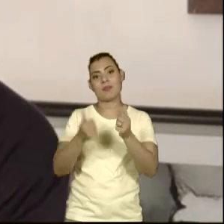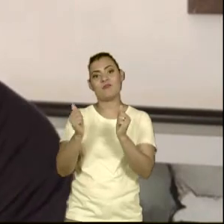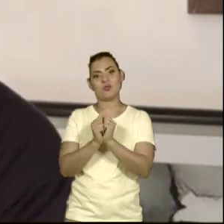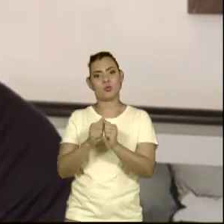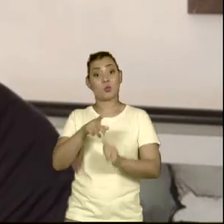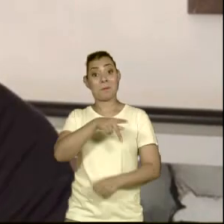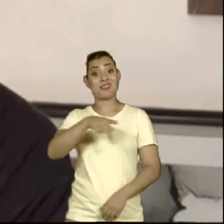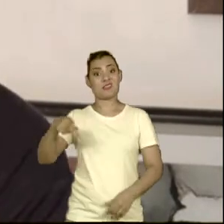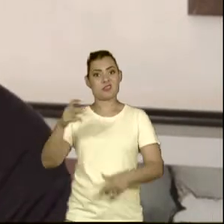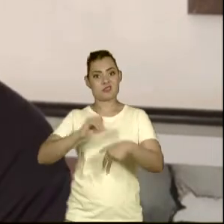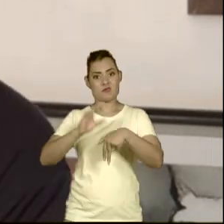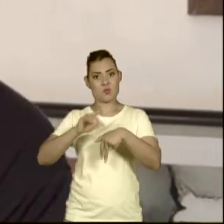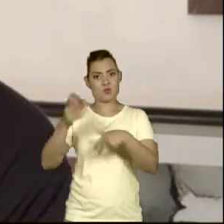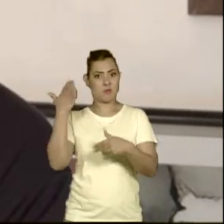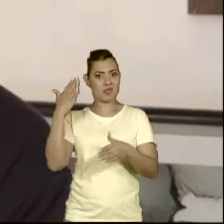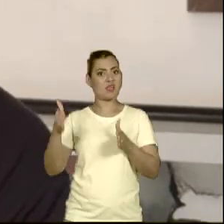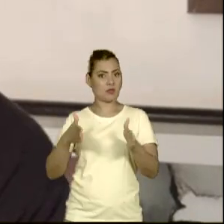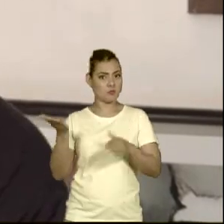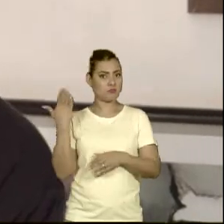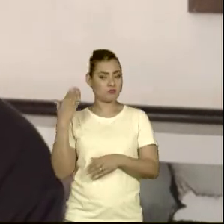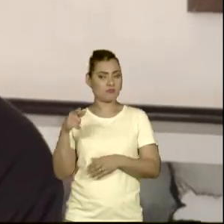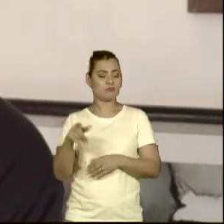junto com a presidência da TV Cultura na época,